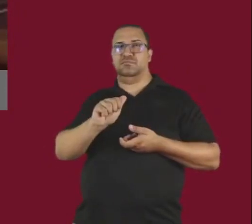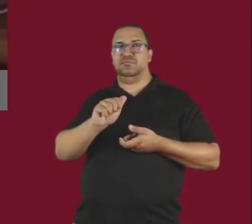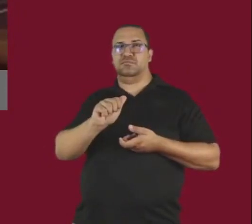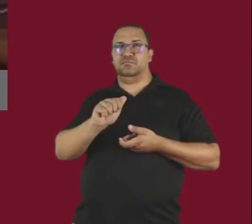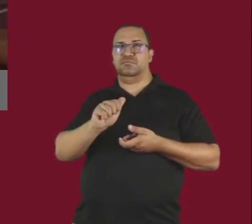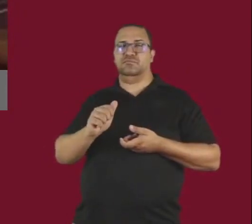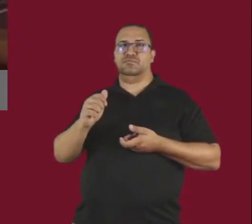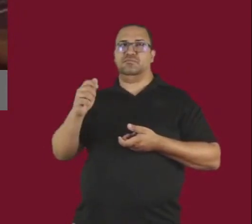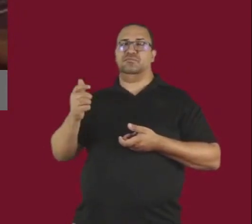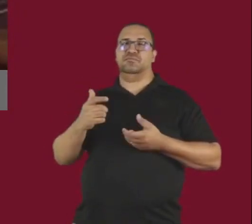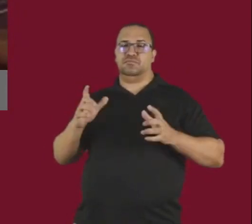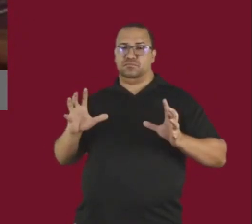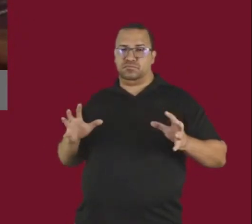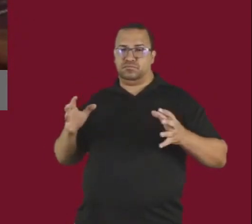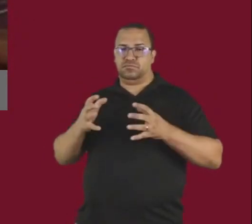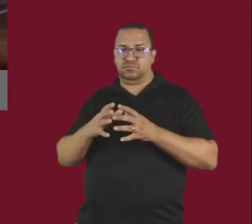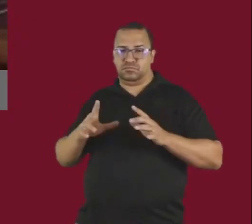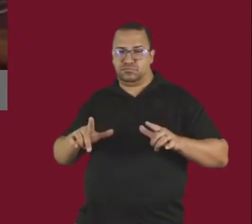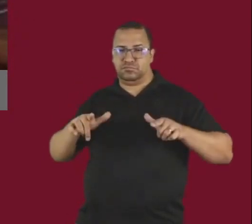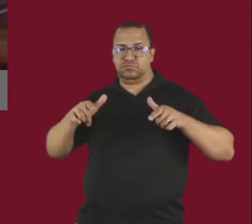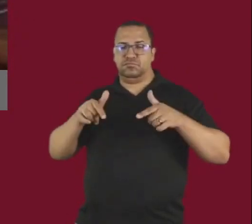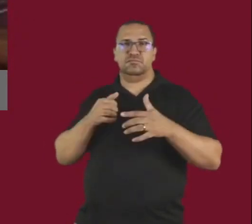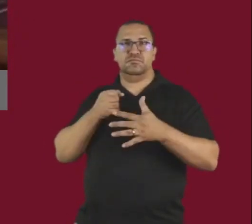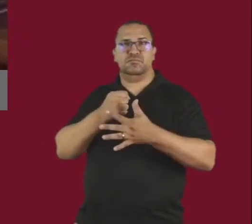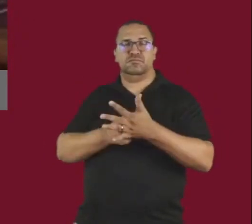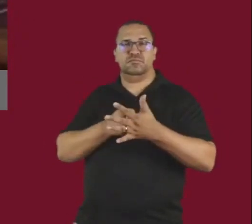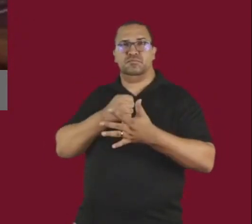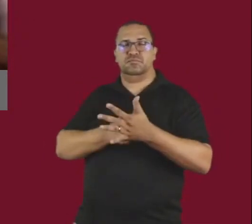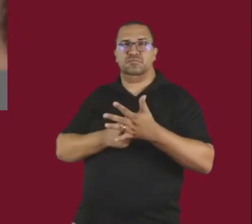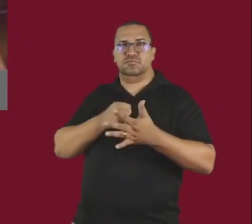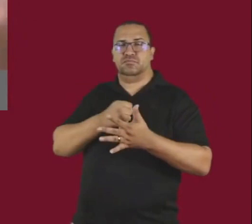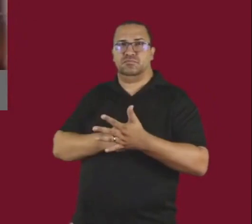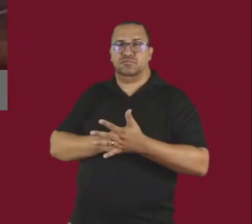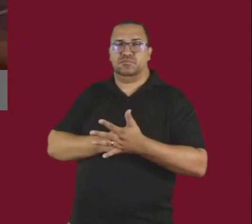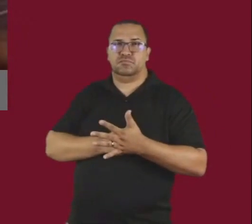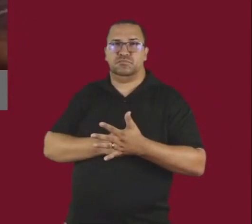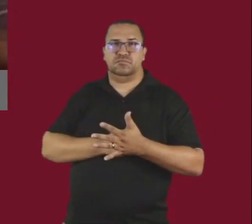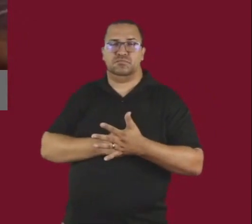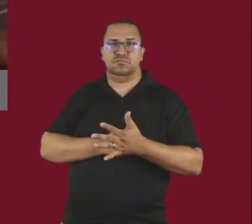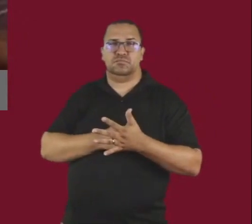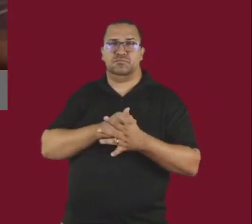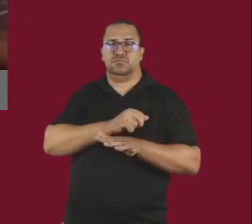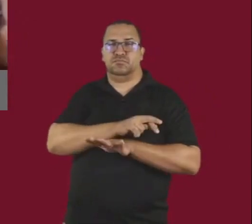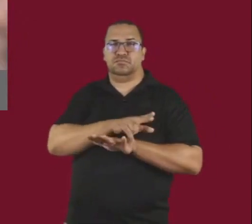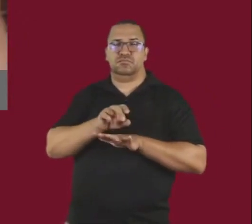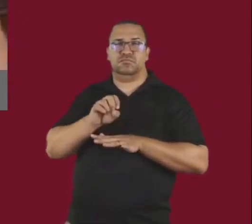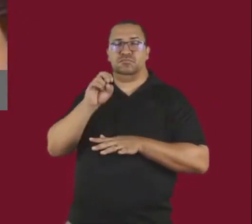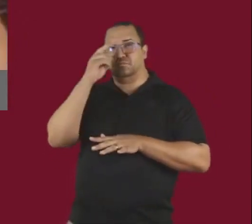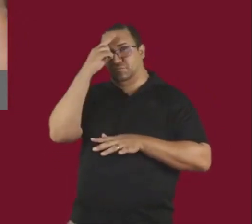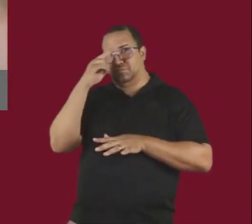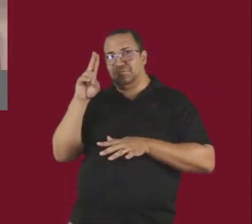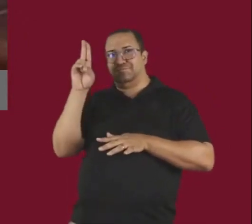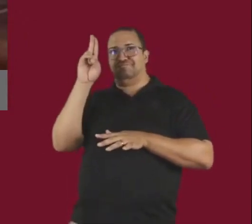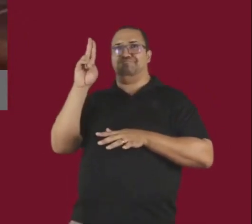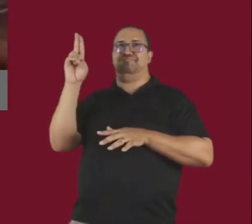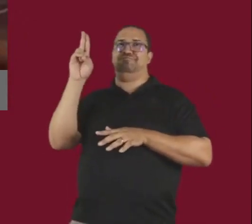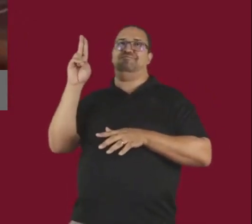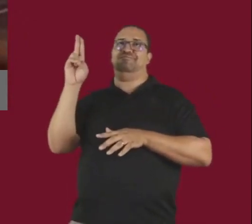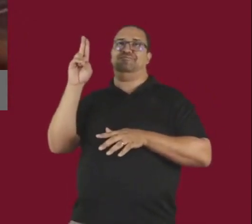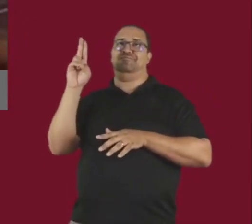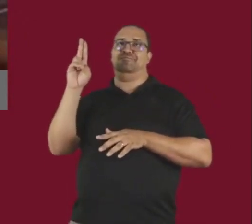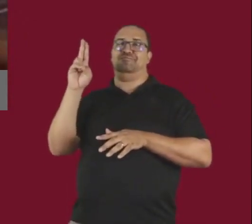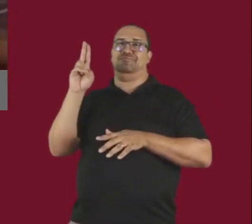da luta coletiva e ela vem, né, de várias utopias. Utopias que,